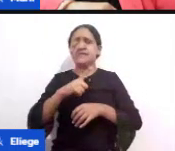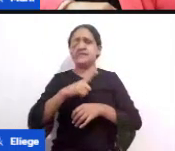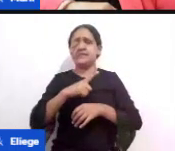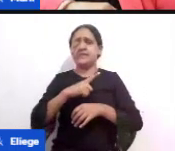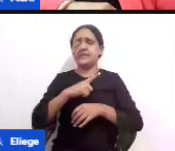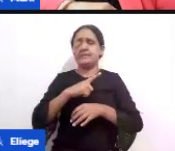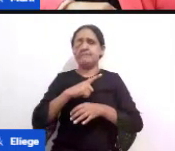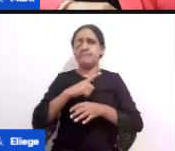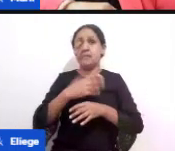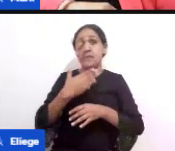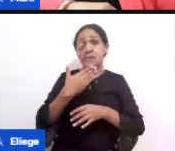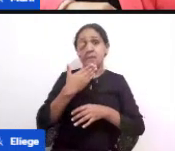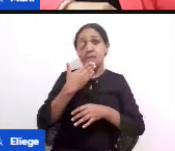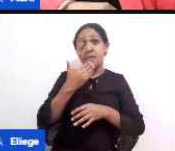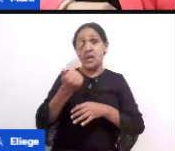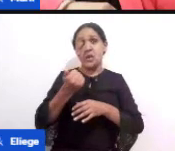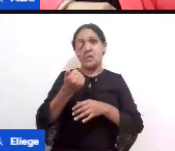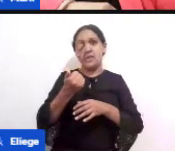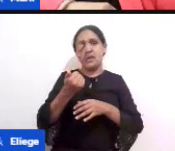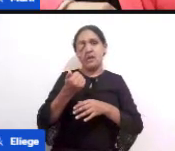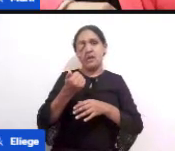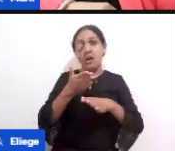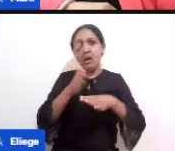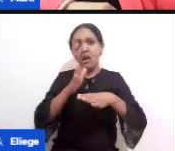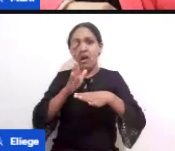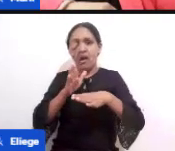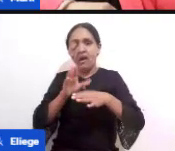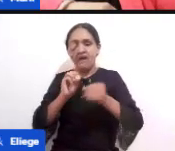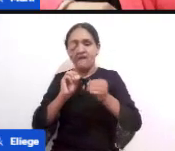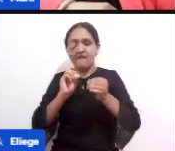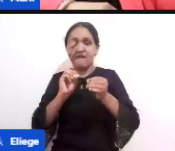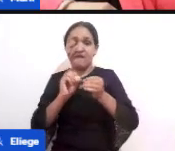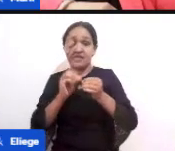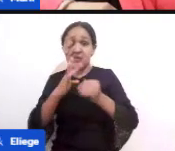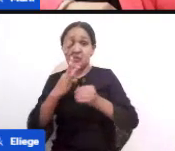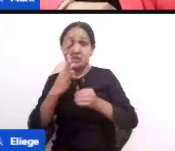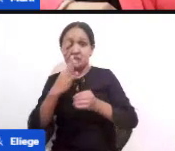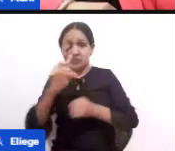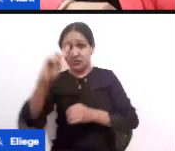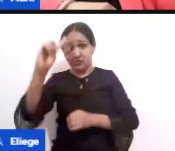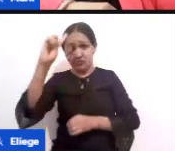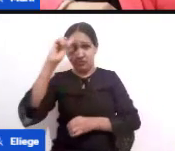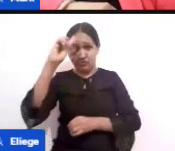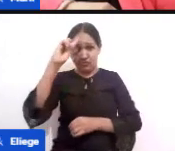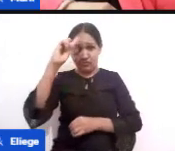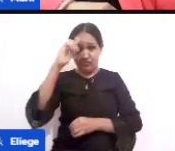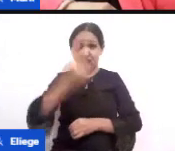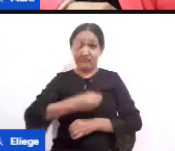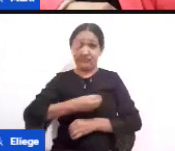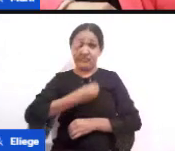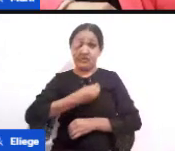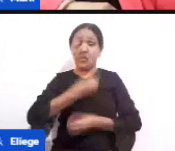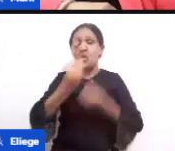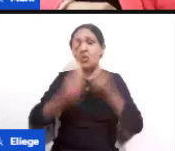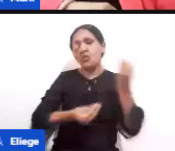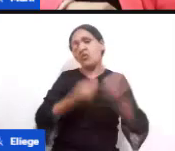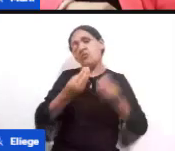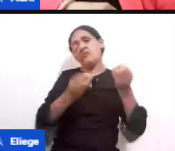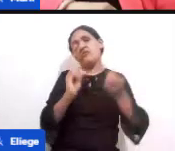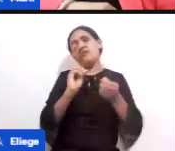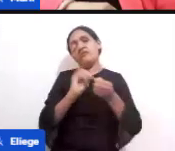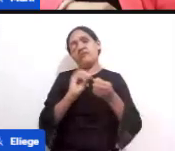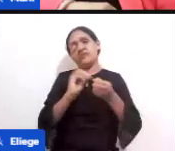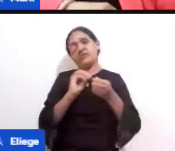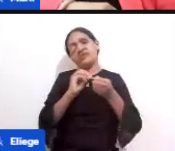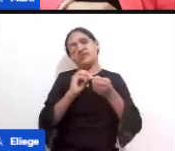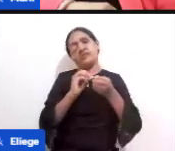esse conhecimento no dia a dia dele, na realidade dele. E como ele vai fazer isso? Ele vai fazer